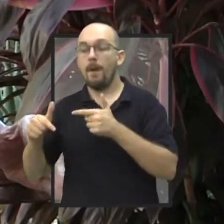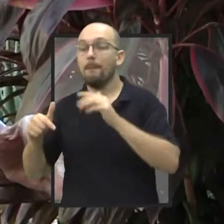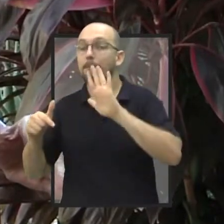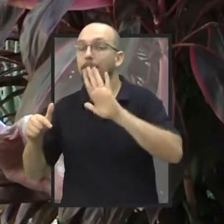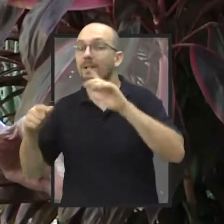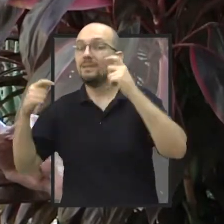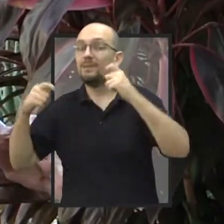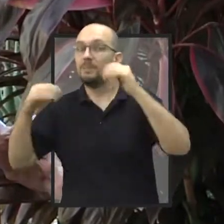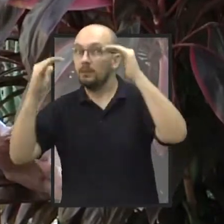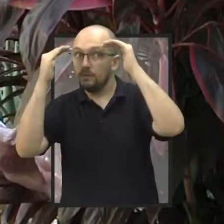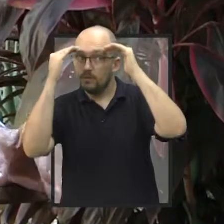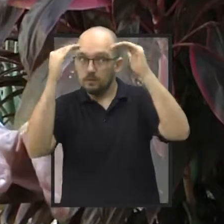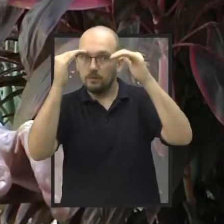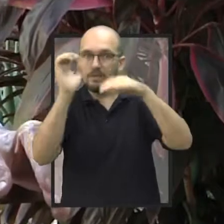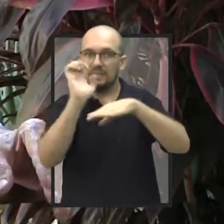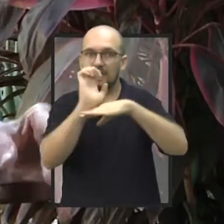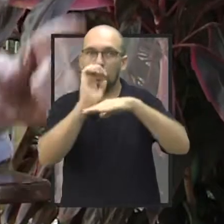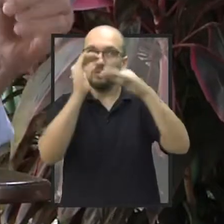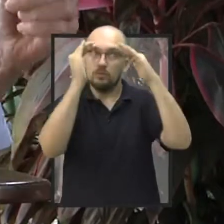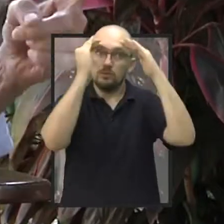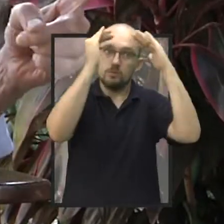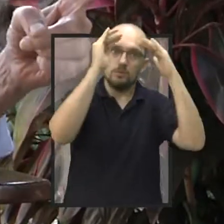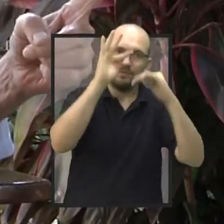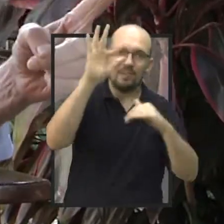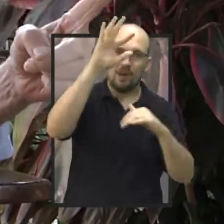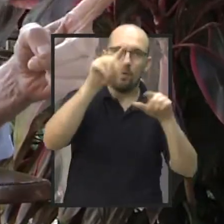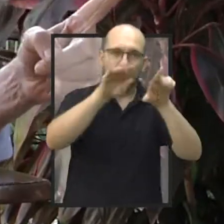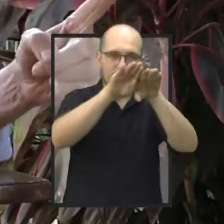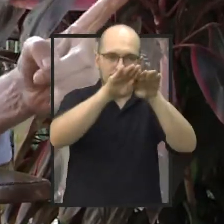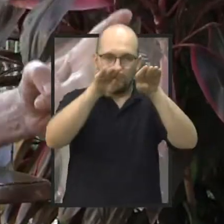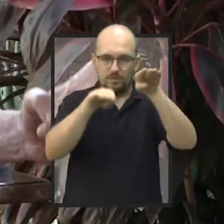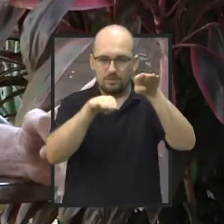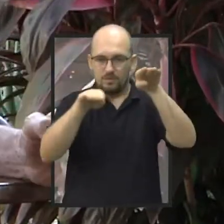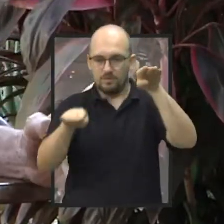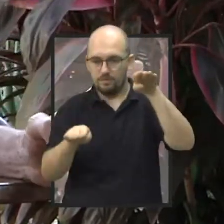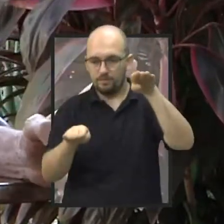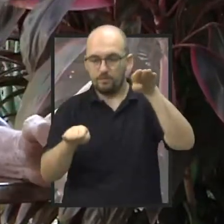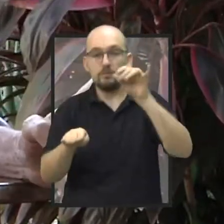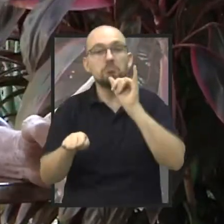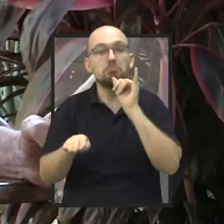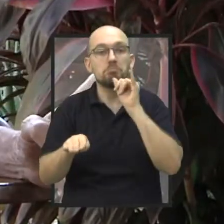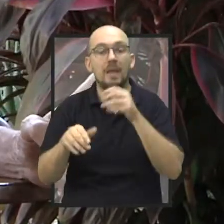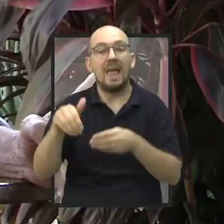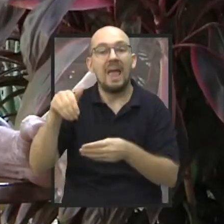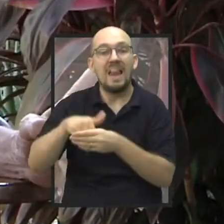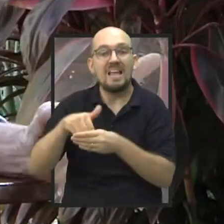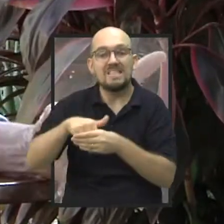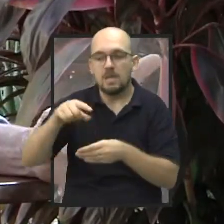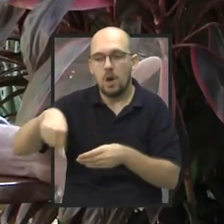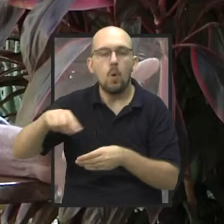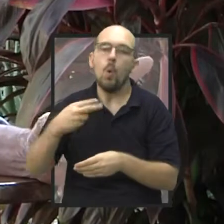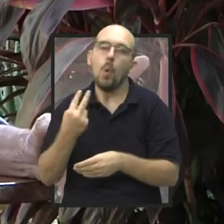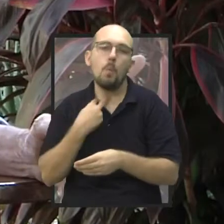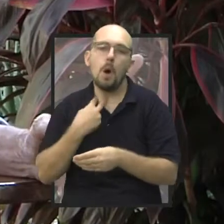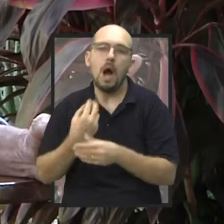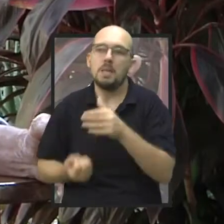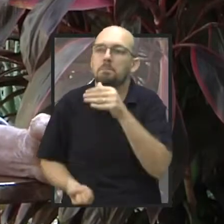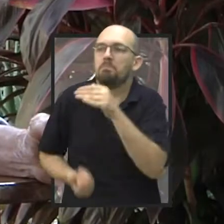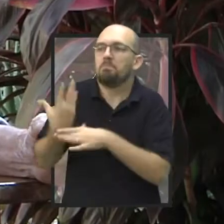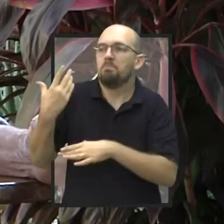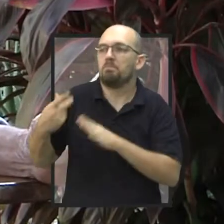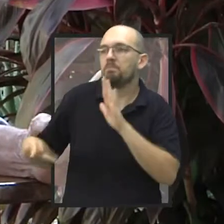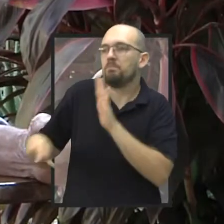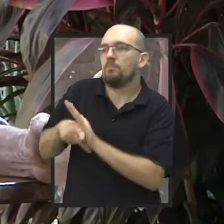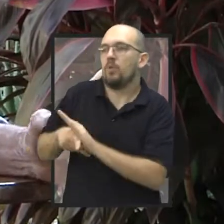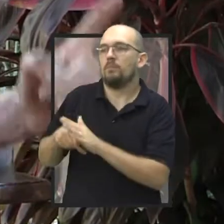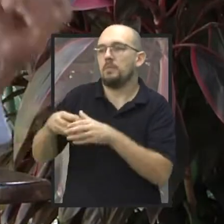superiores, estadual e federal. Então, eleição, ele não pode modificar. Ele não pode criar o distrital.